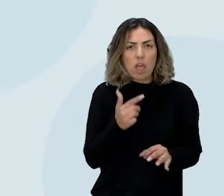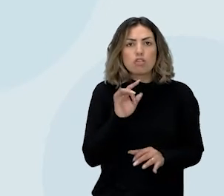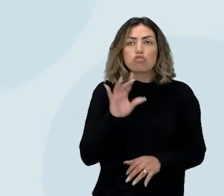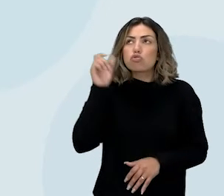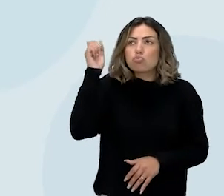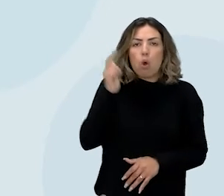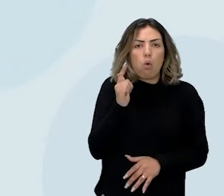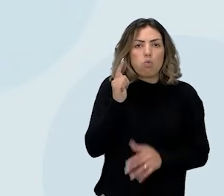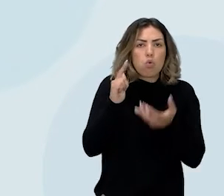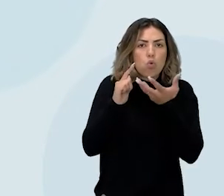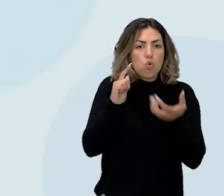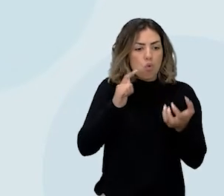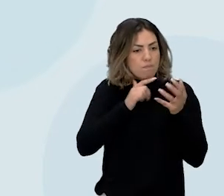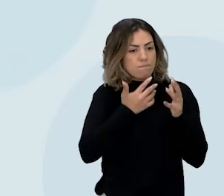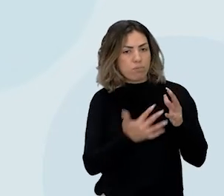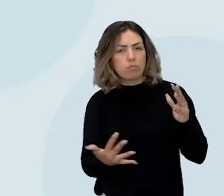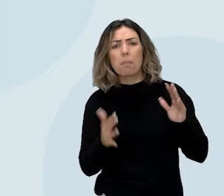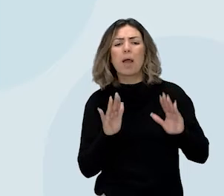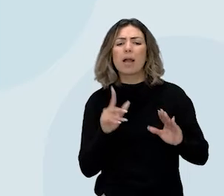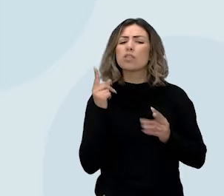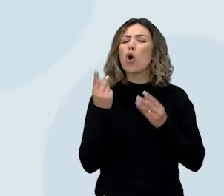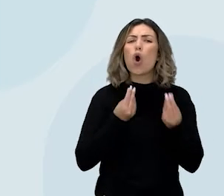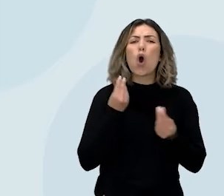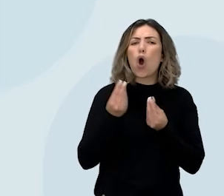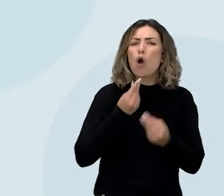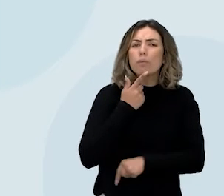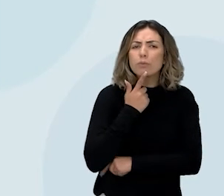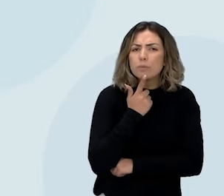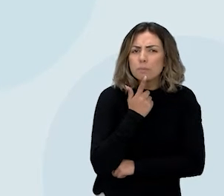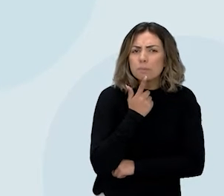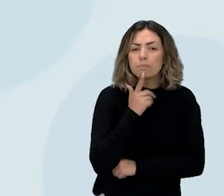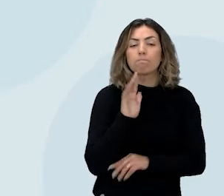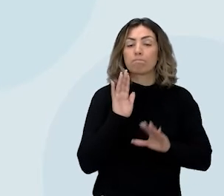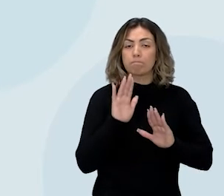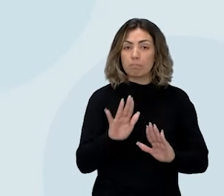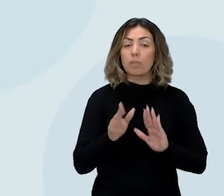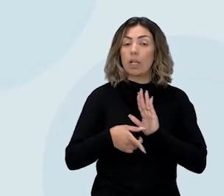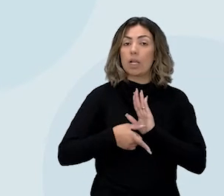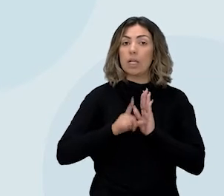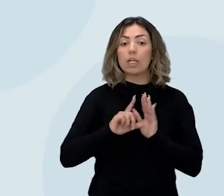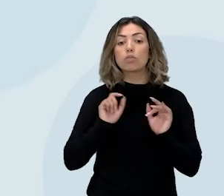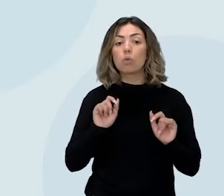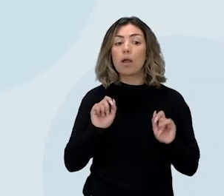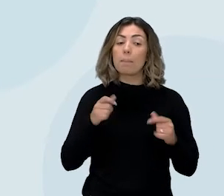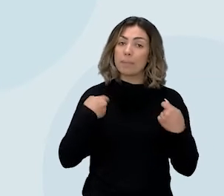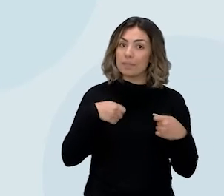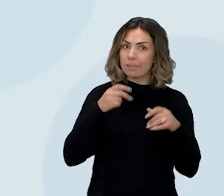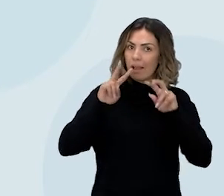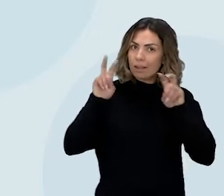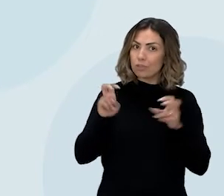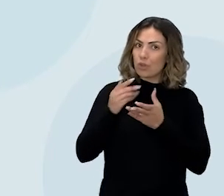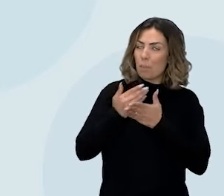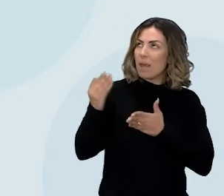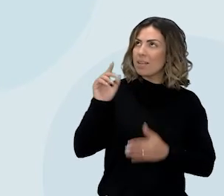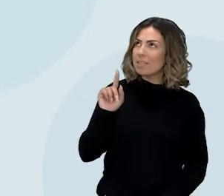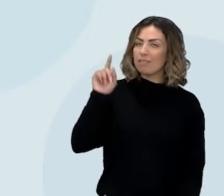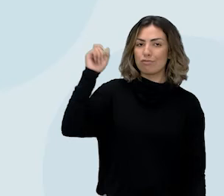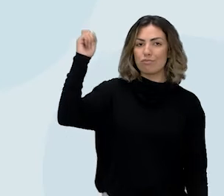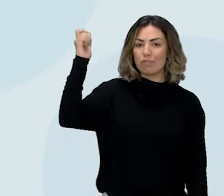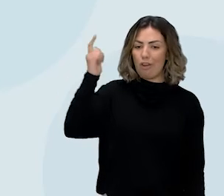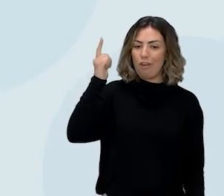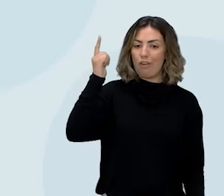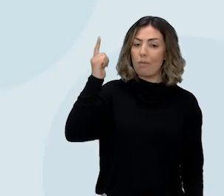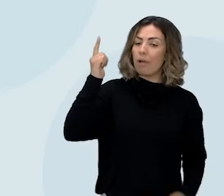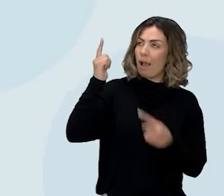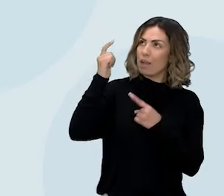esse fenômeno aí, né? Como que isso acontece, tá certo? Mas antes a gente precisa falar, então, sobre o sol, já que a gente vai aproveitar a